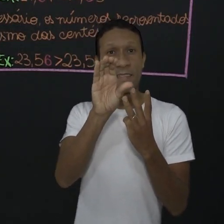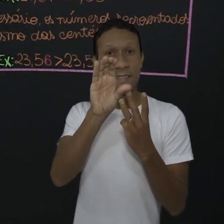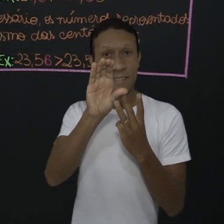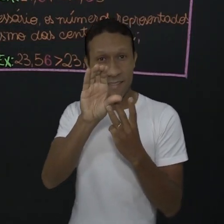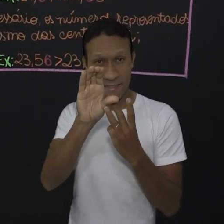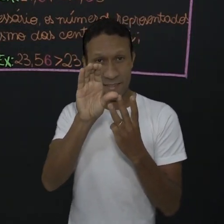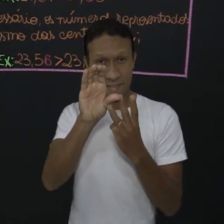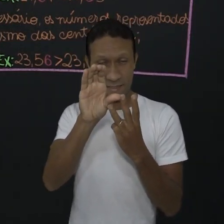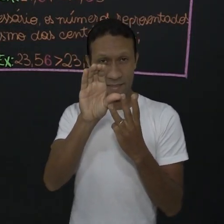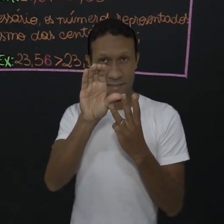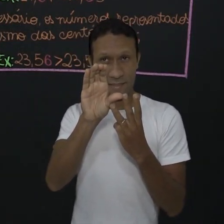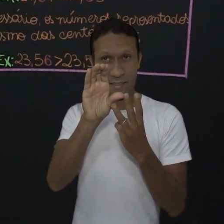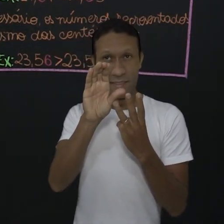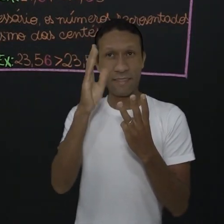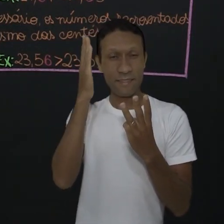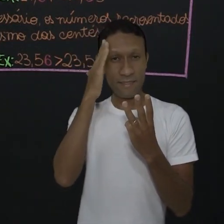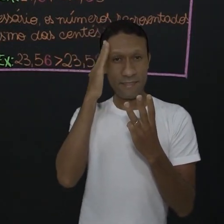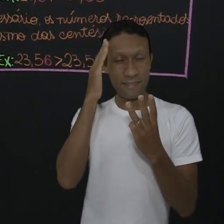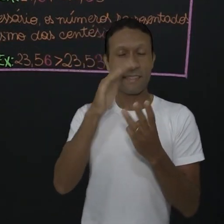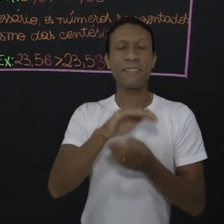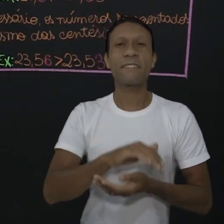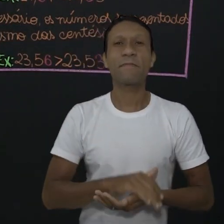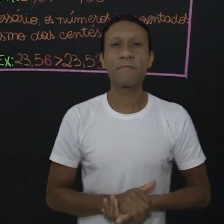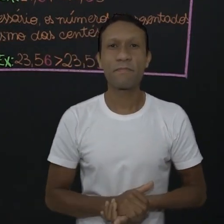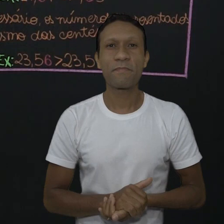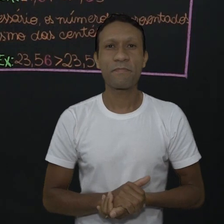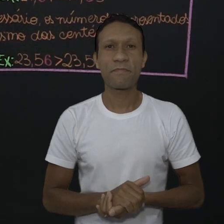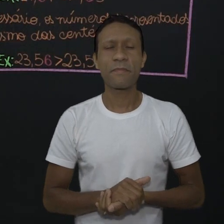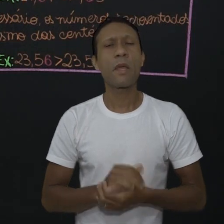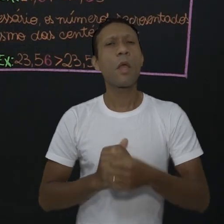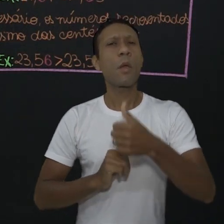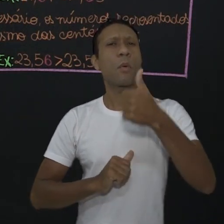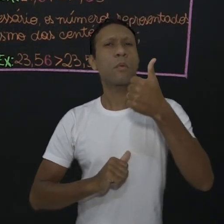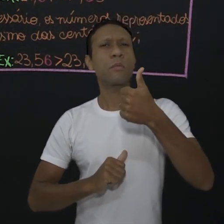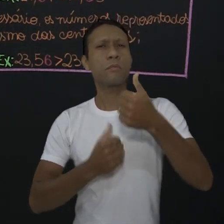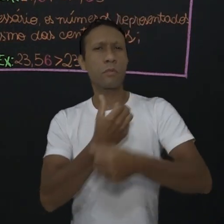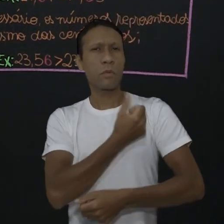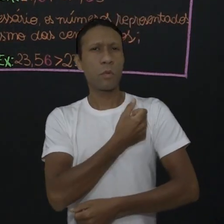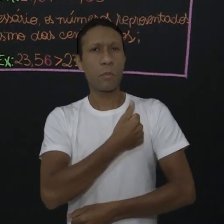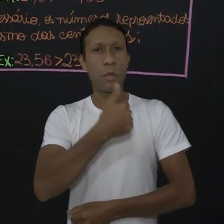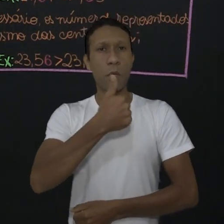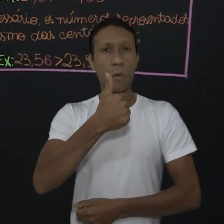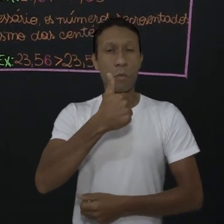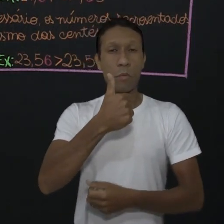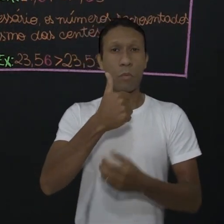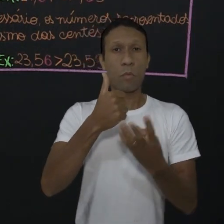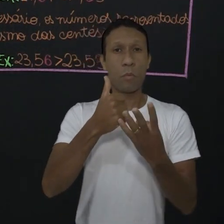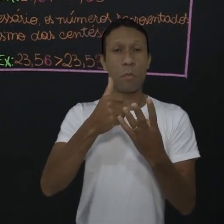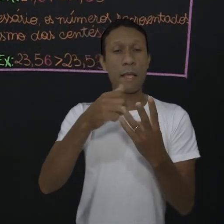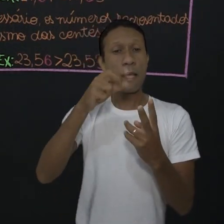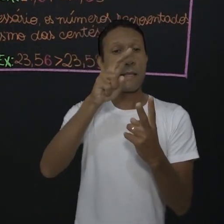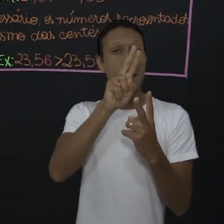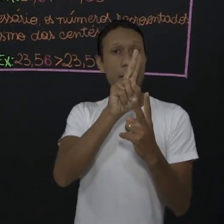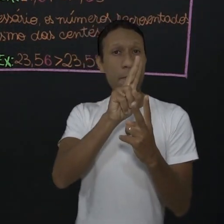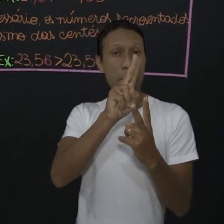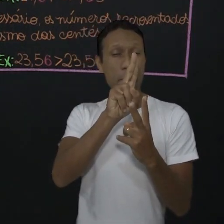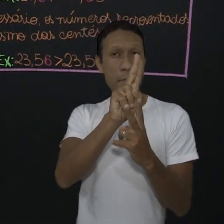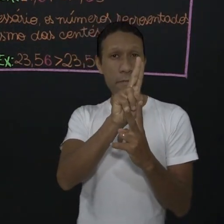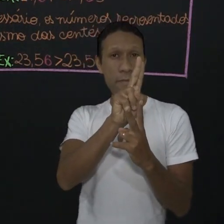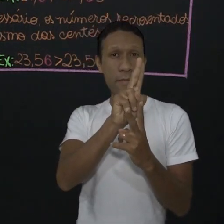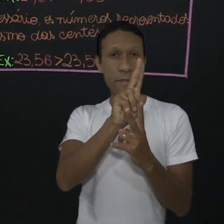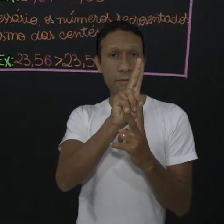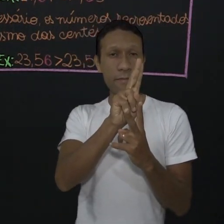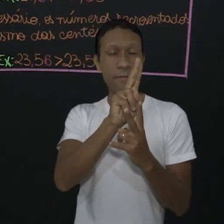que representa a ordem das centenas, e o número 1, que representa a unidade de milhar, tá